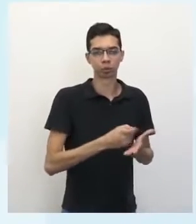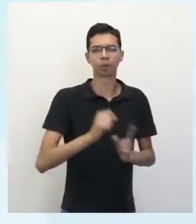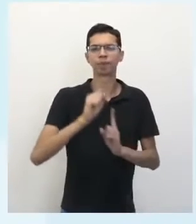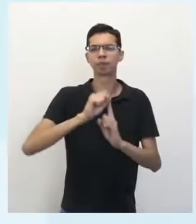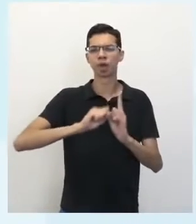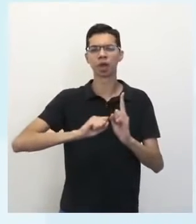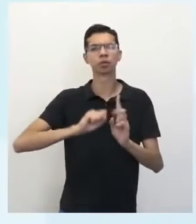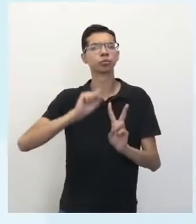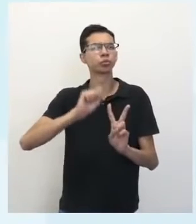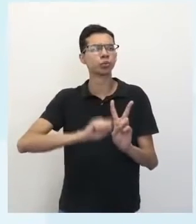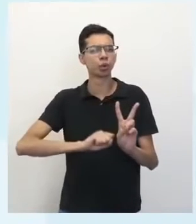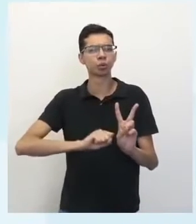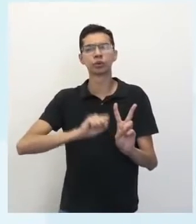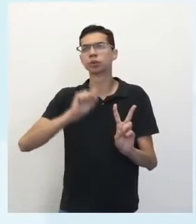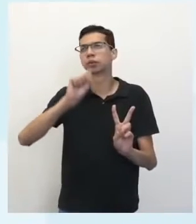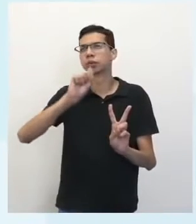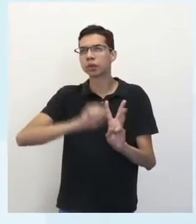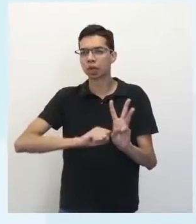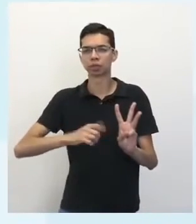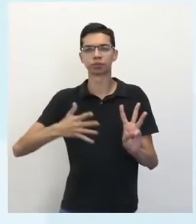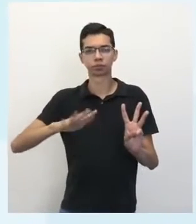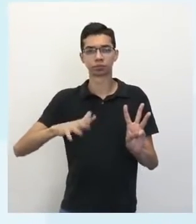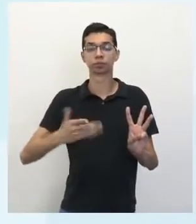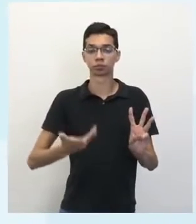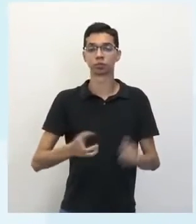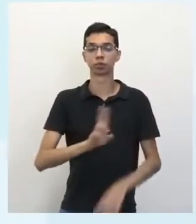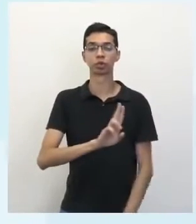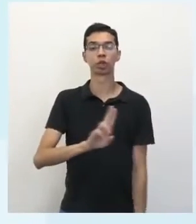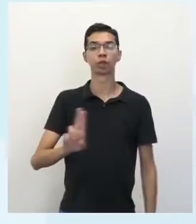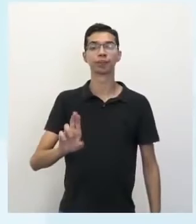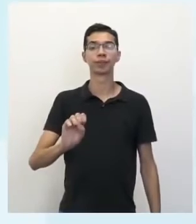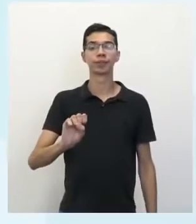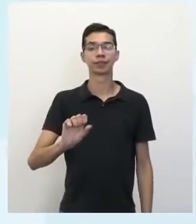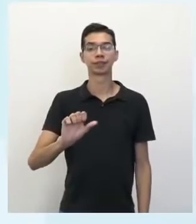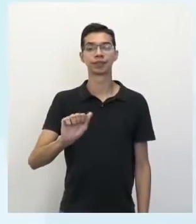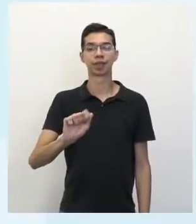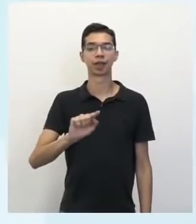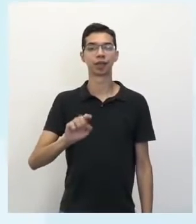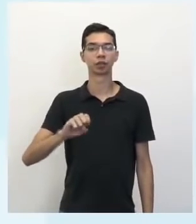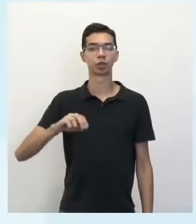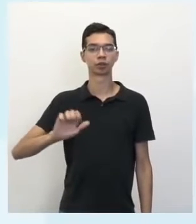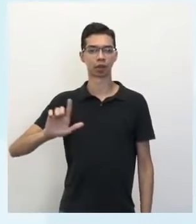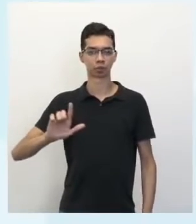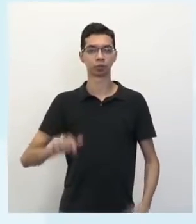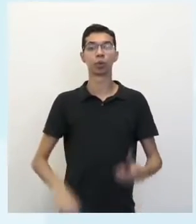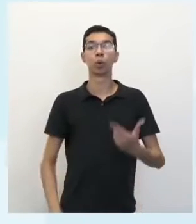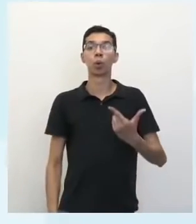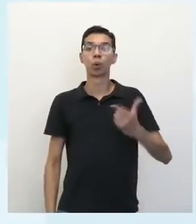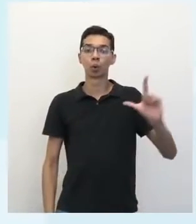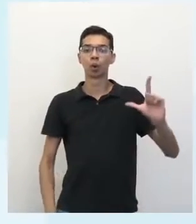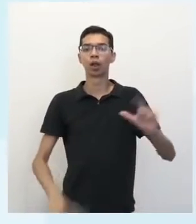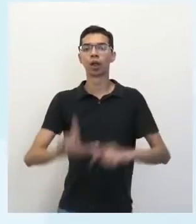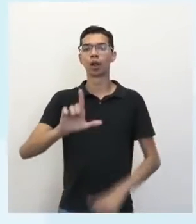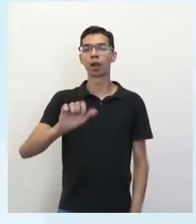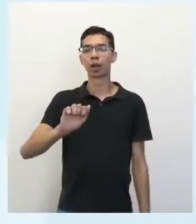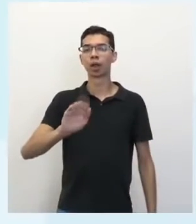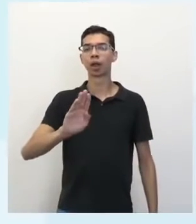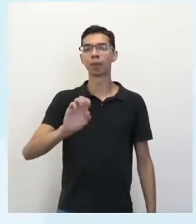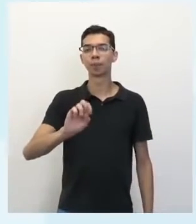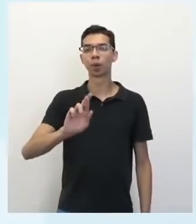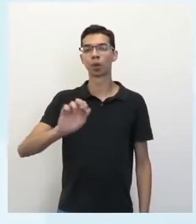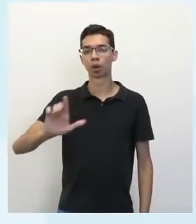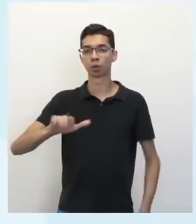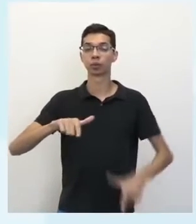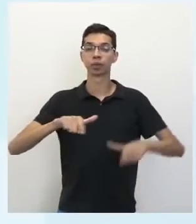meses, 3 meses, aí nós chamamos de migração sazonal aí. Então na laboral, que é o trabalho, ela pode ser pendular, que é